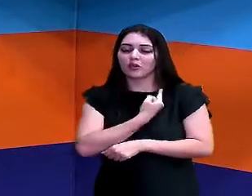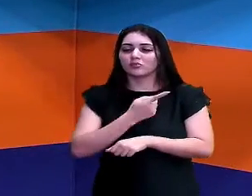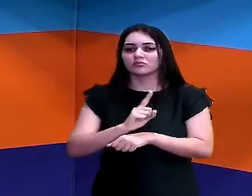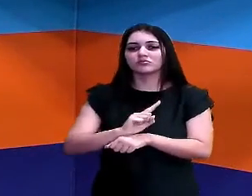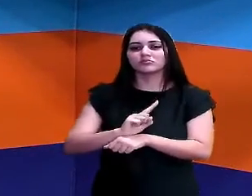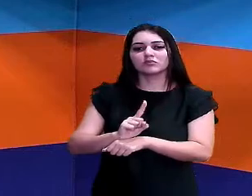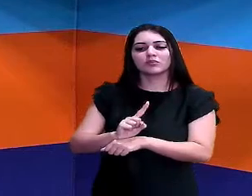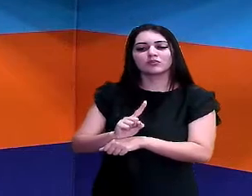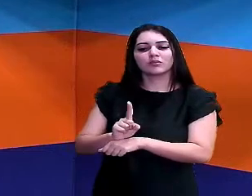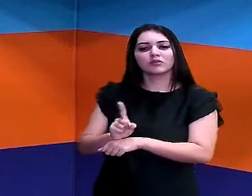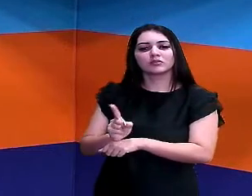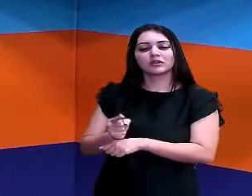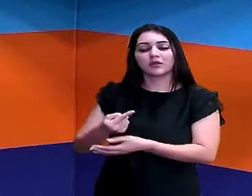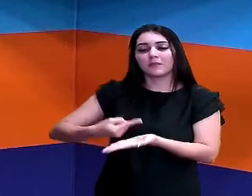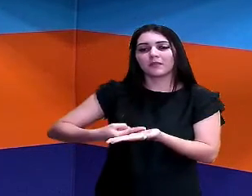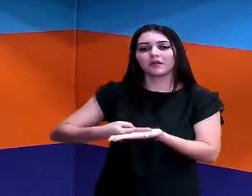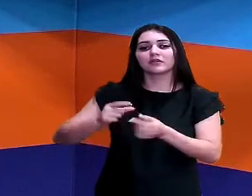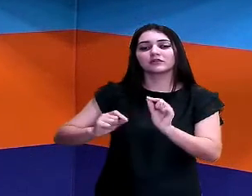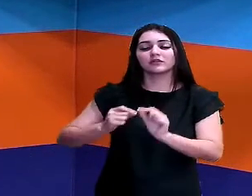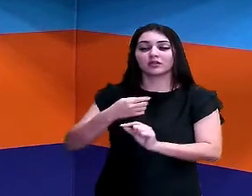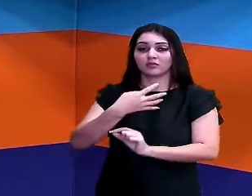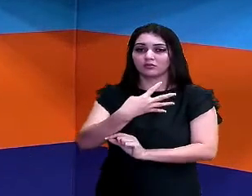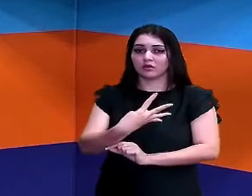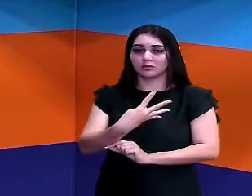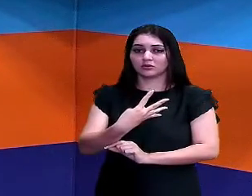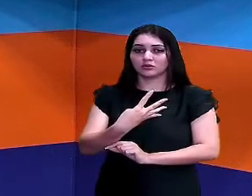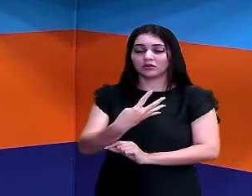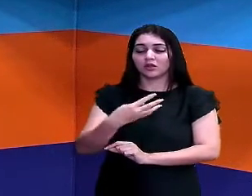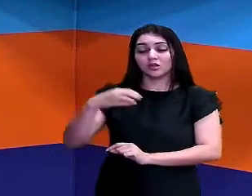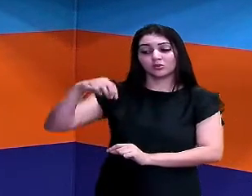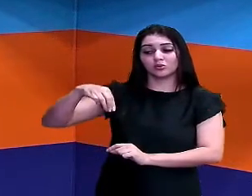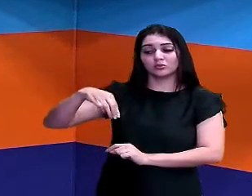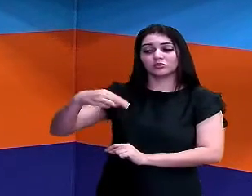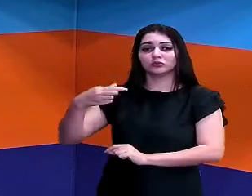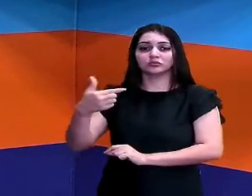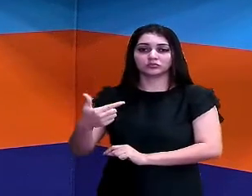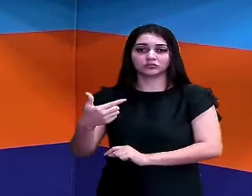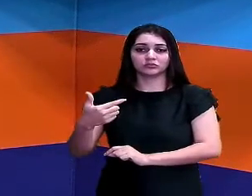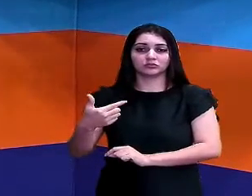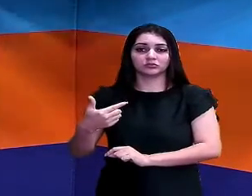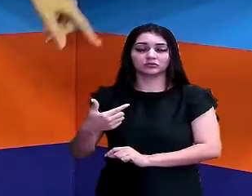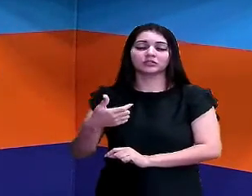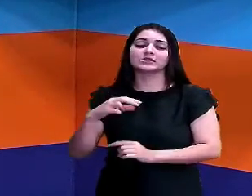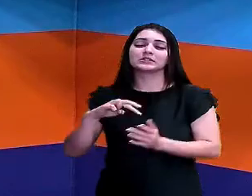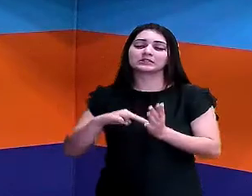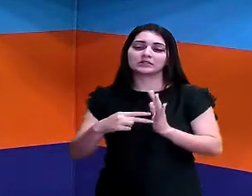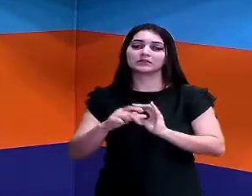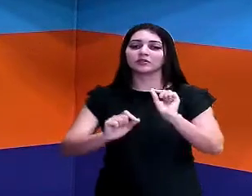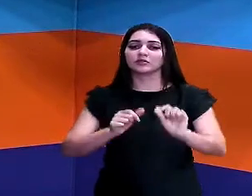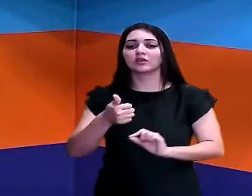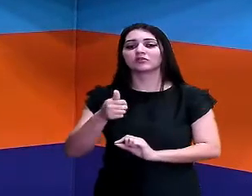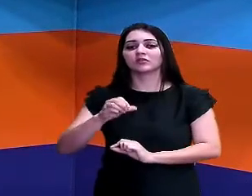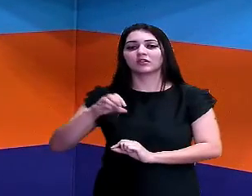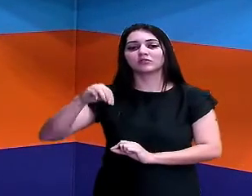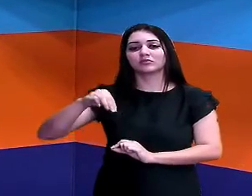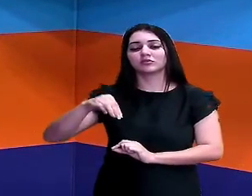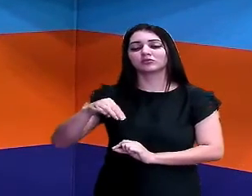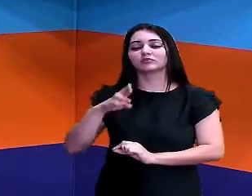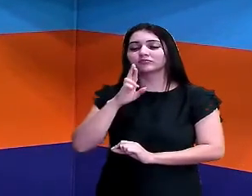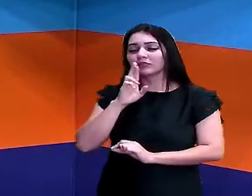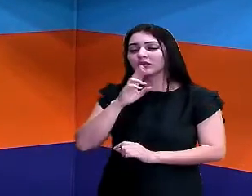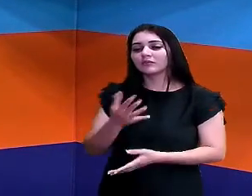aqui, ó, marcando no 4 e o do minuto no 2, que significa os 10 minutos. Então, a nossa respostinha